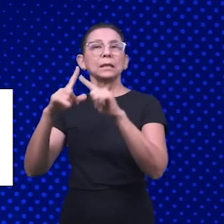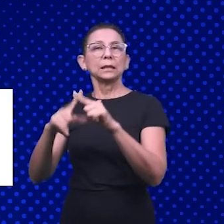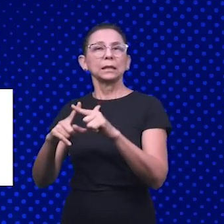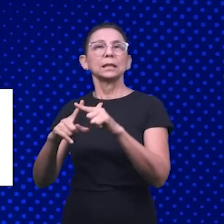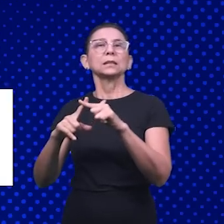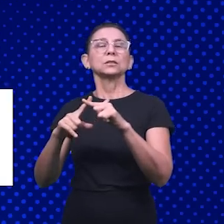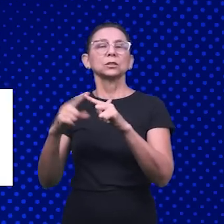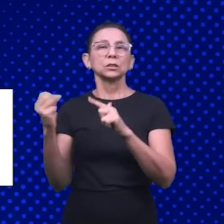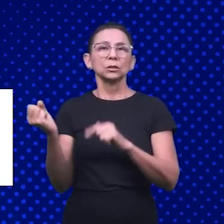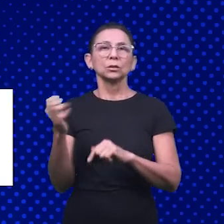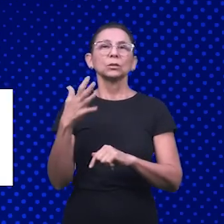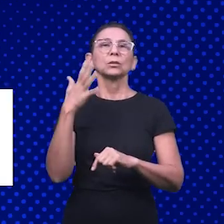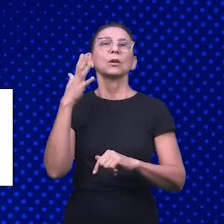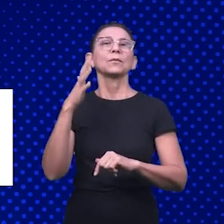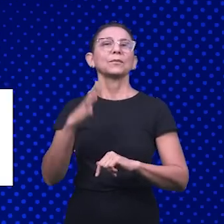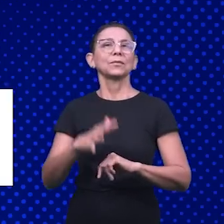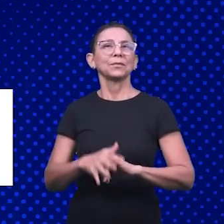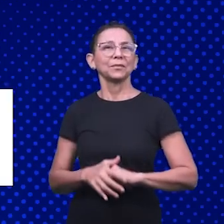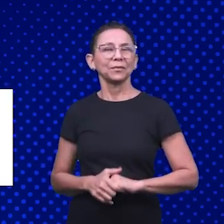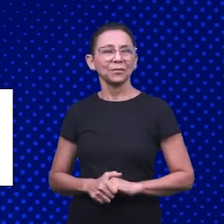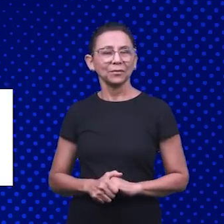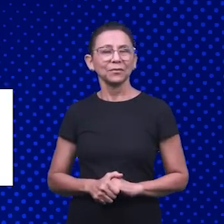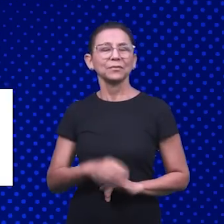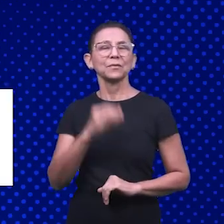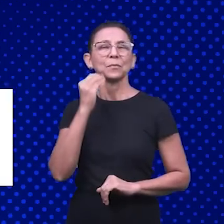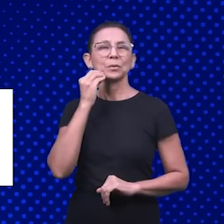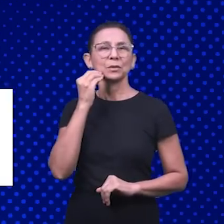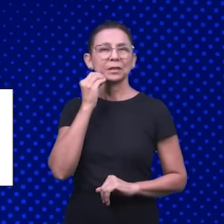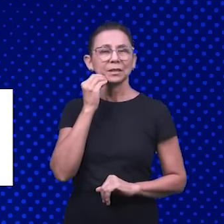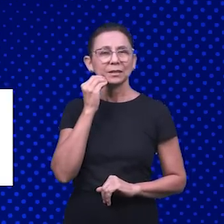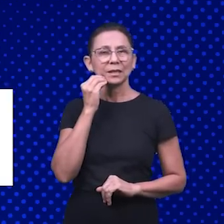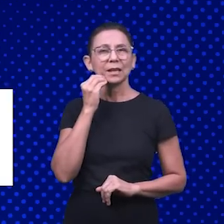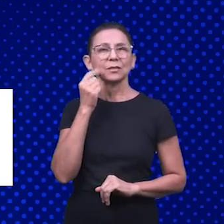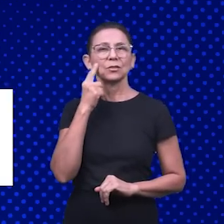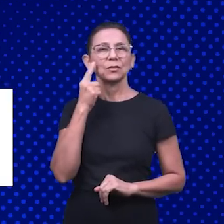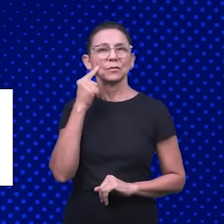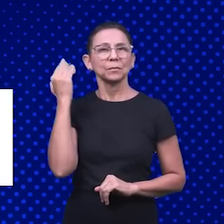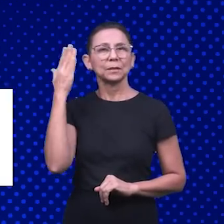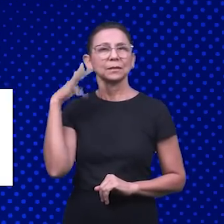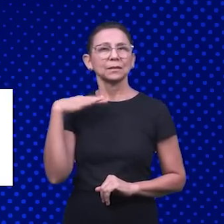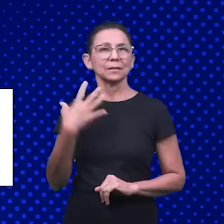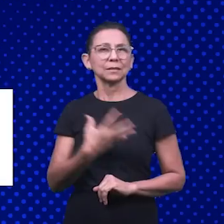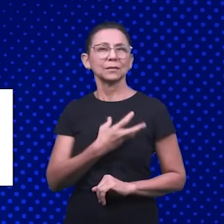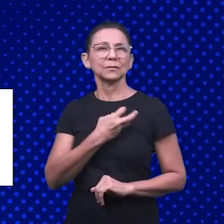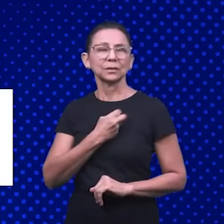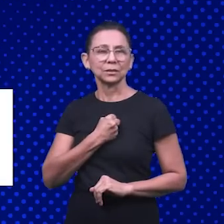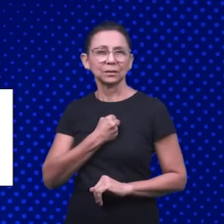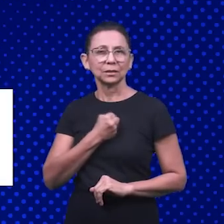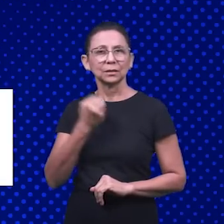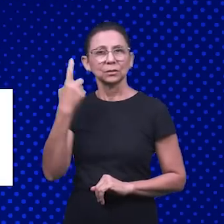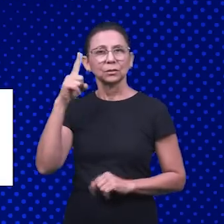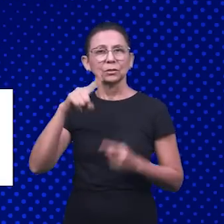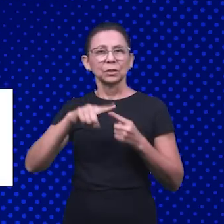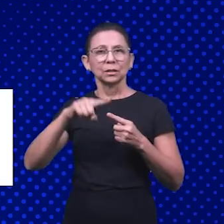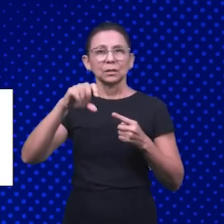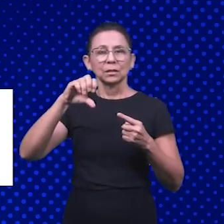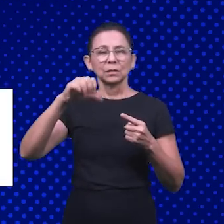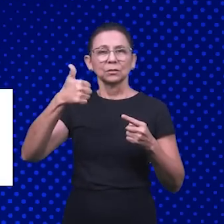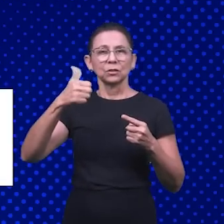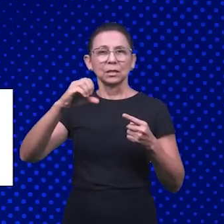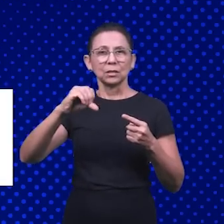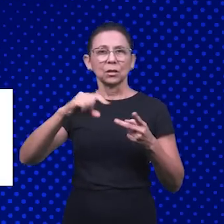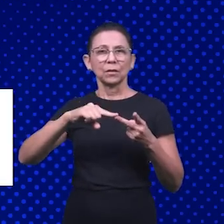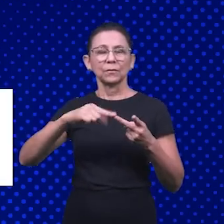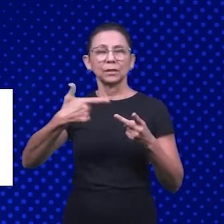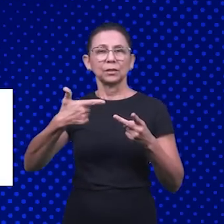vidas estiveram presentes e tiveram a oportunidade de ouvir uma palavra de salvação. Nos dias 19 e 20 de